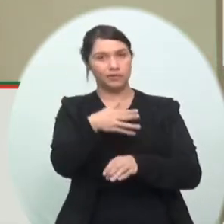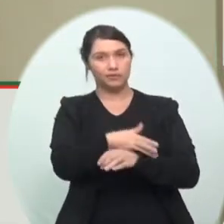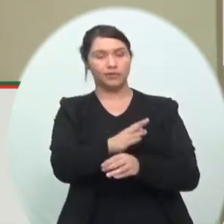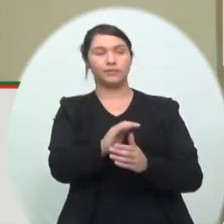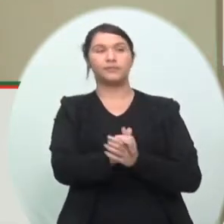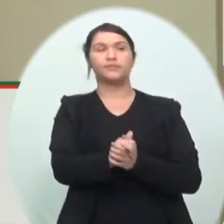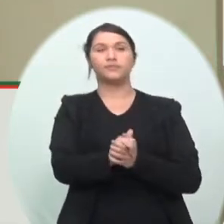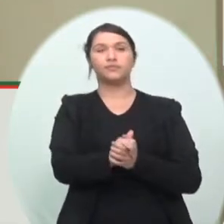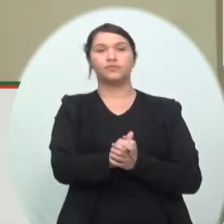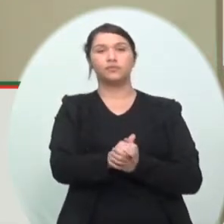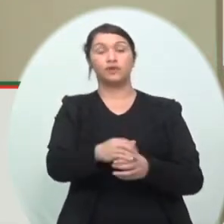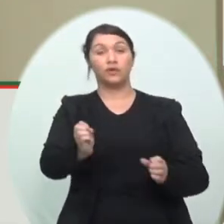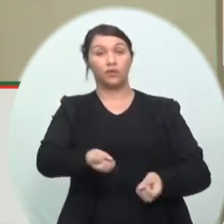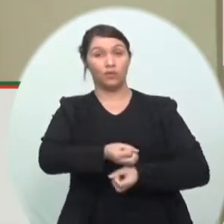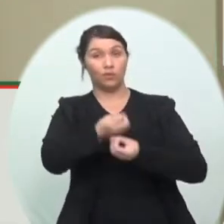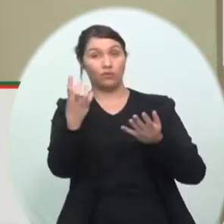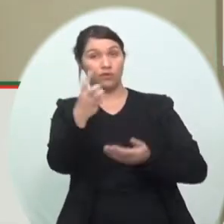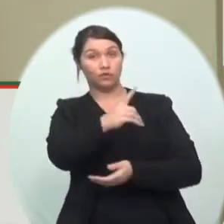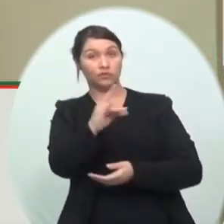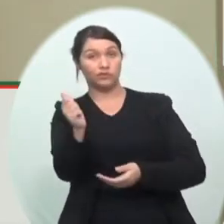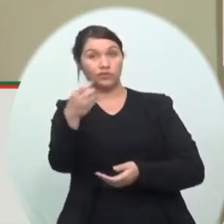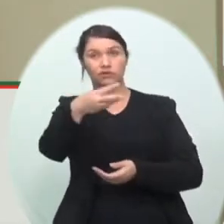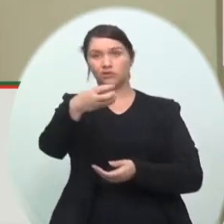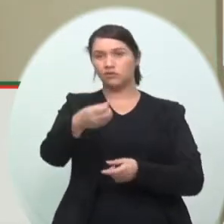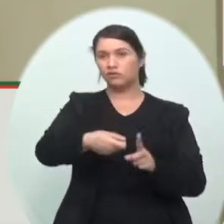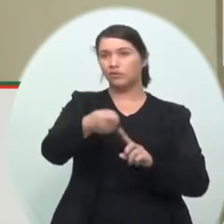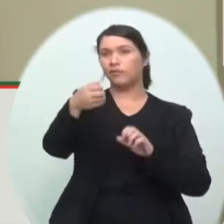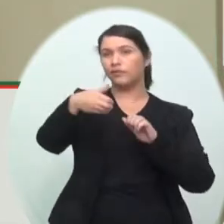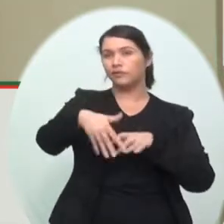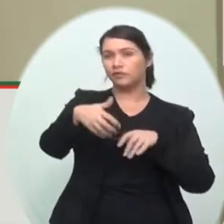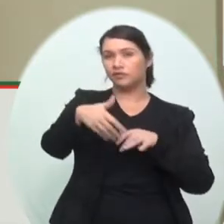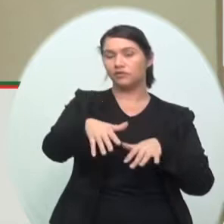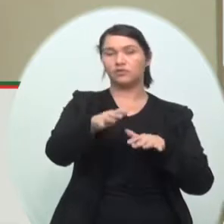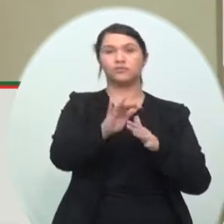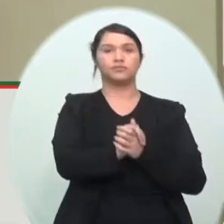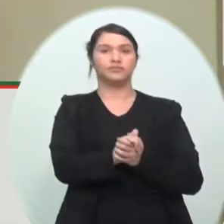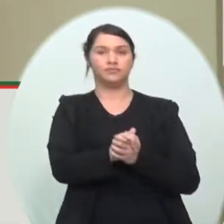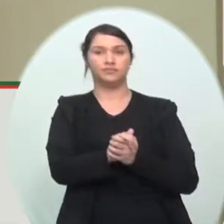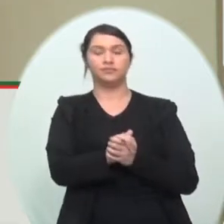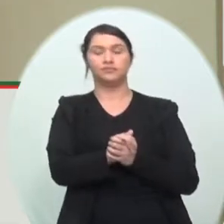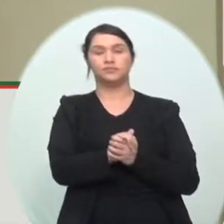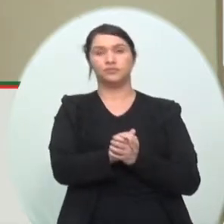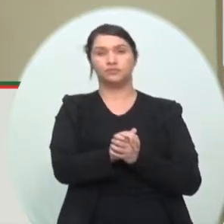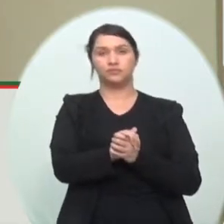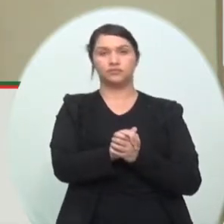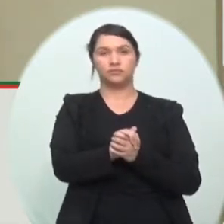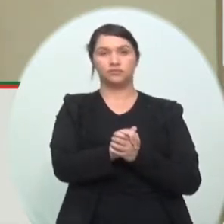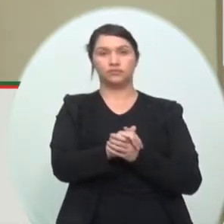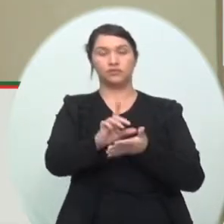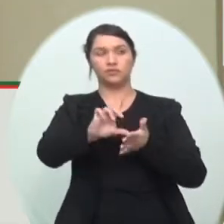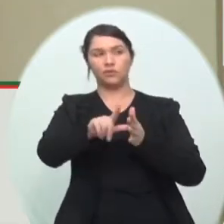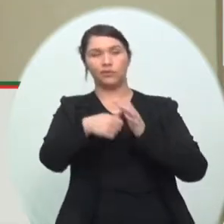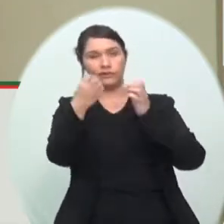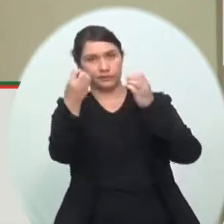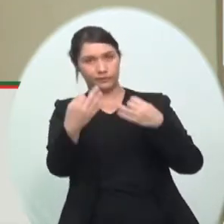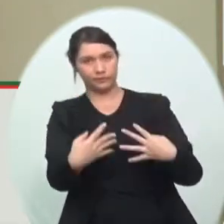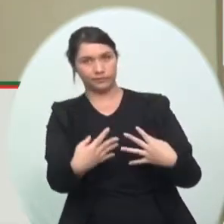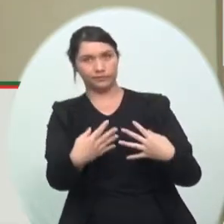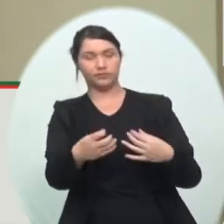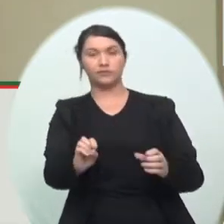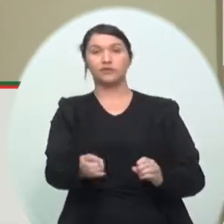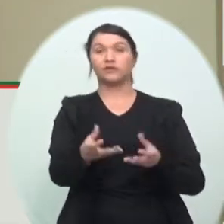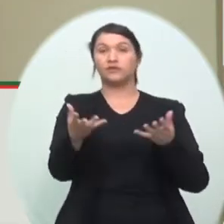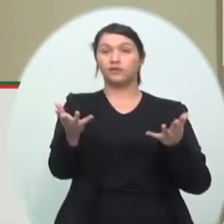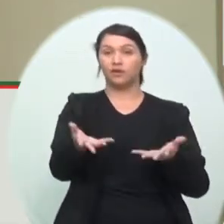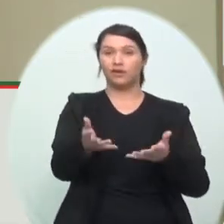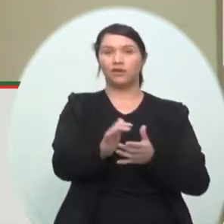de setembro, domingo, às 18 horas, Startup Weekend Criciúma 2018. Mas depois nós vamos reforçar. Sinto-se à vontade,